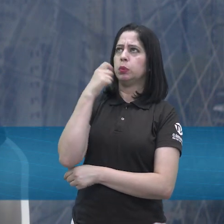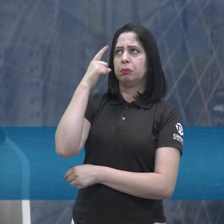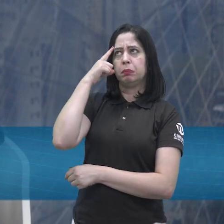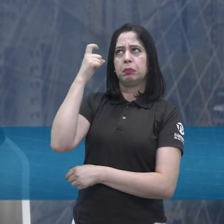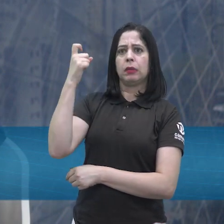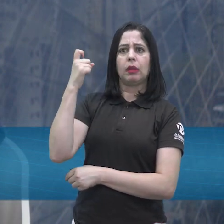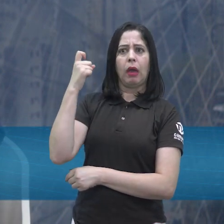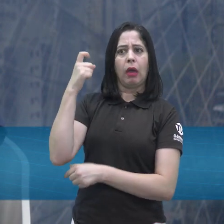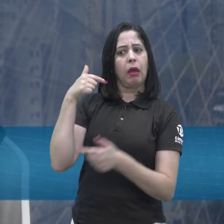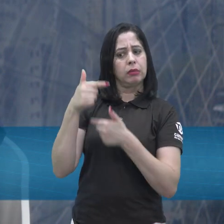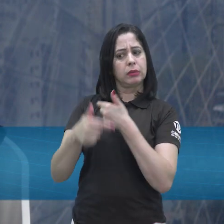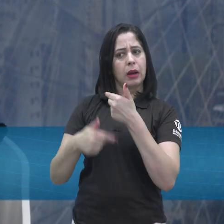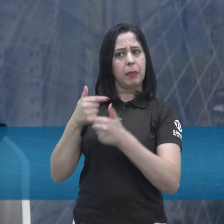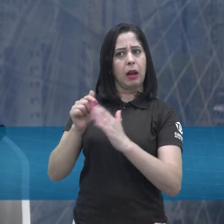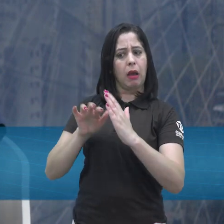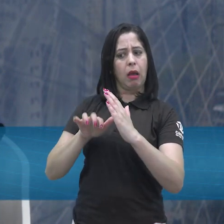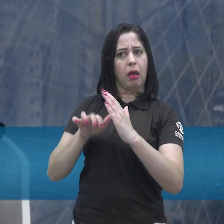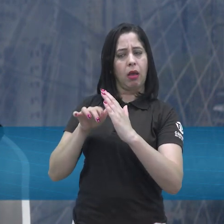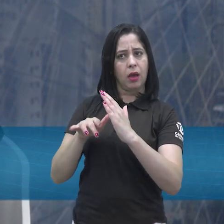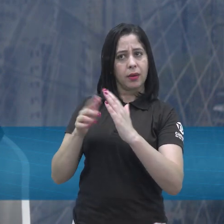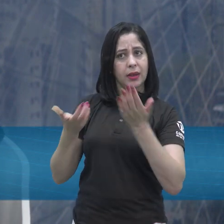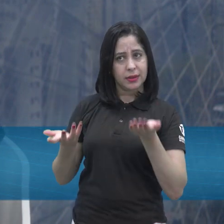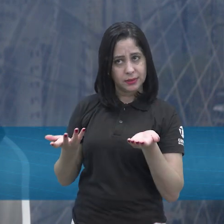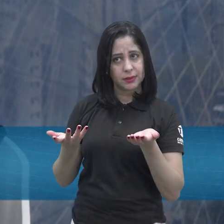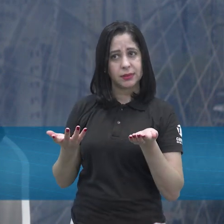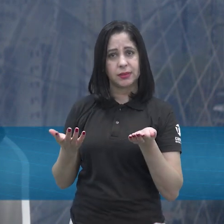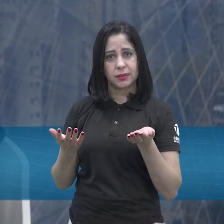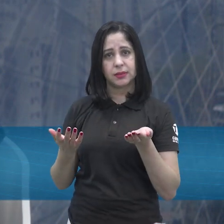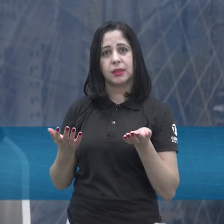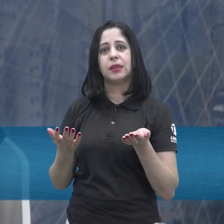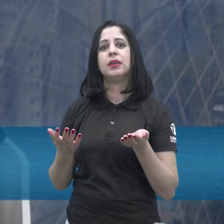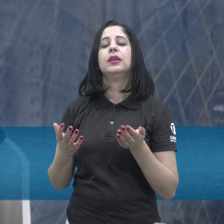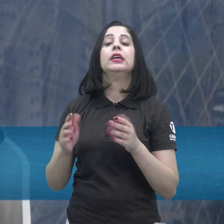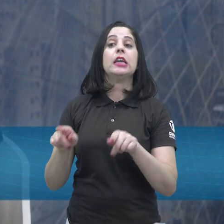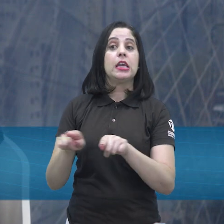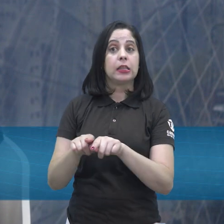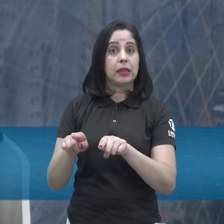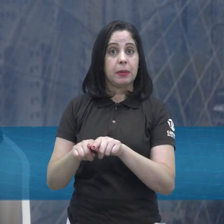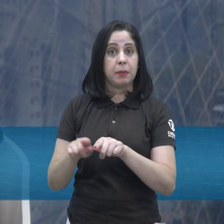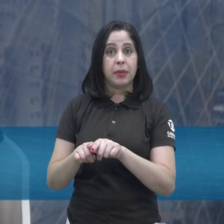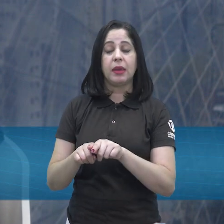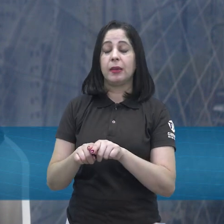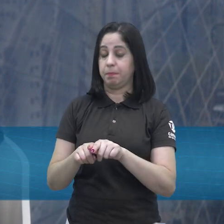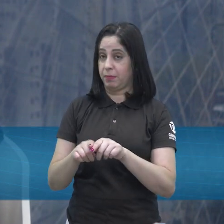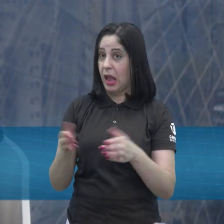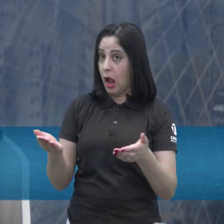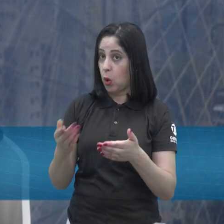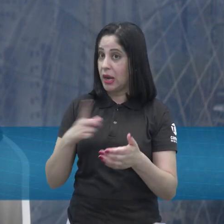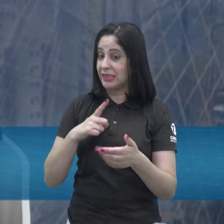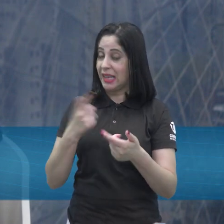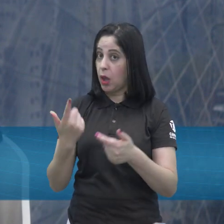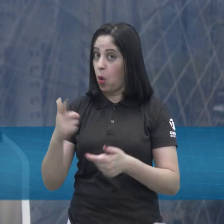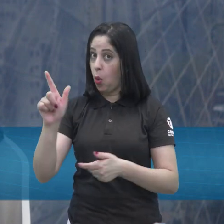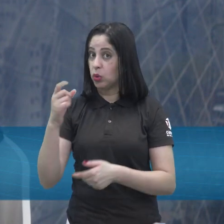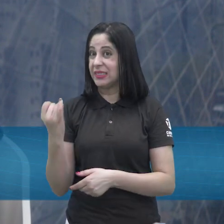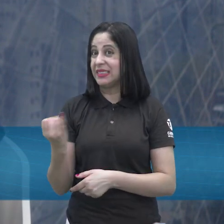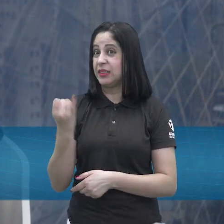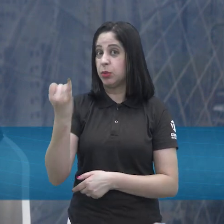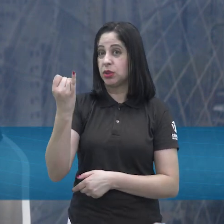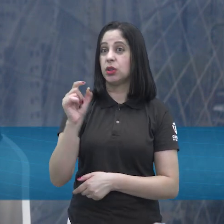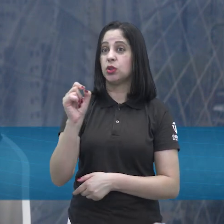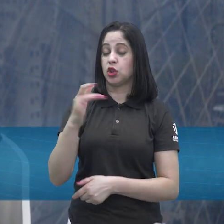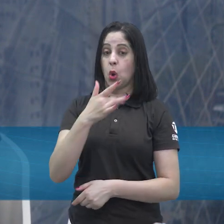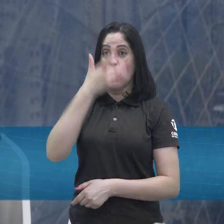do local. Então, essa percepção, junto a uma outra percepção que é bastante gritante nesse período, né,